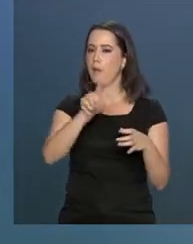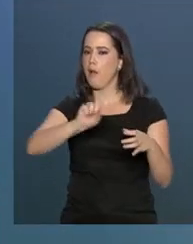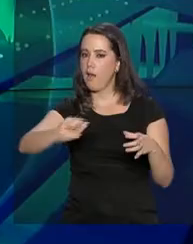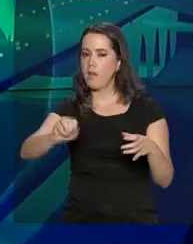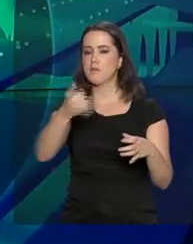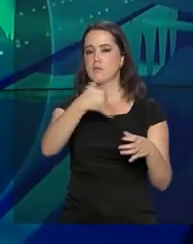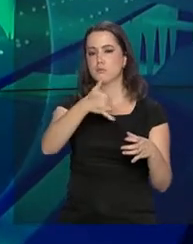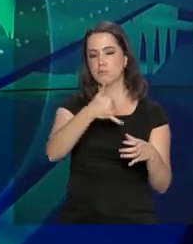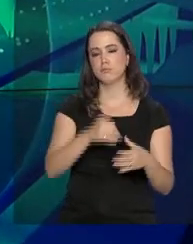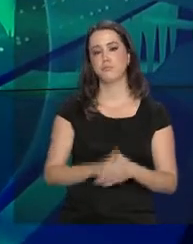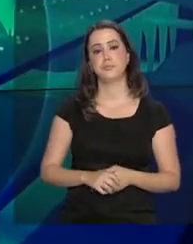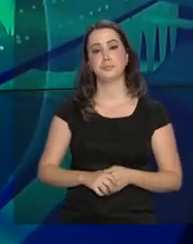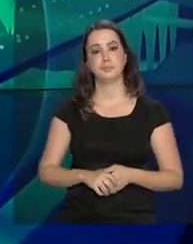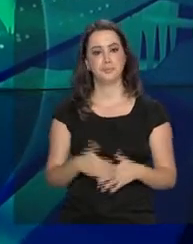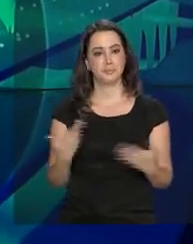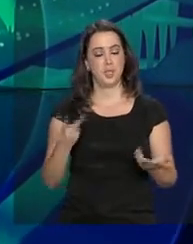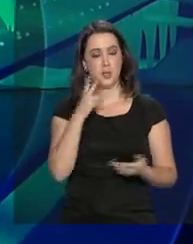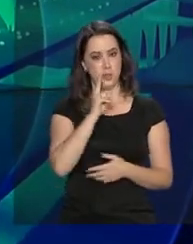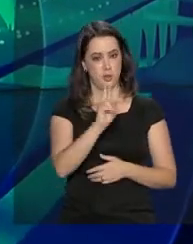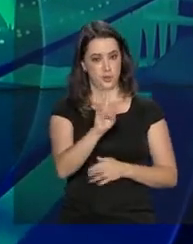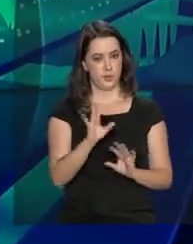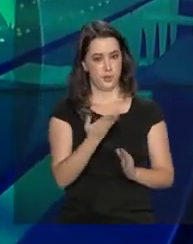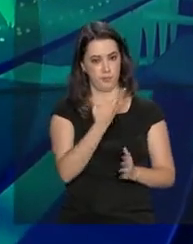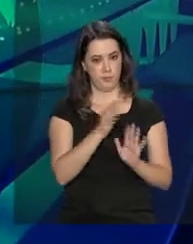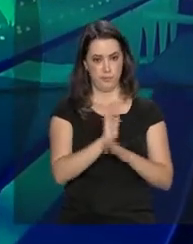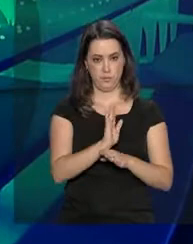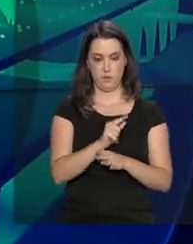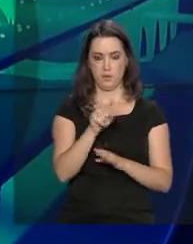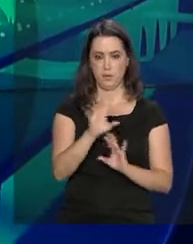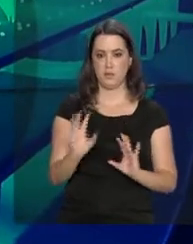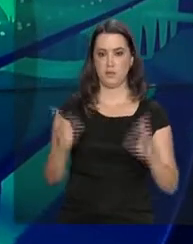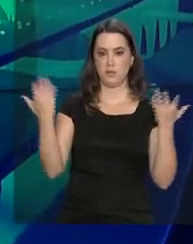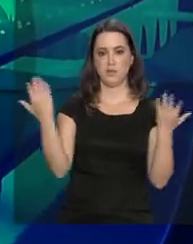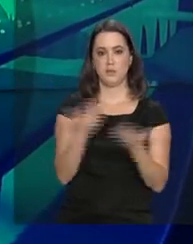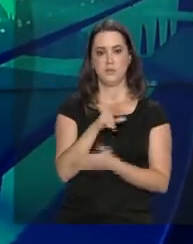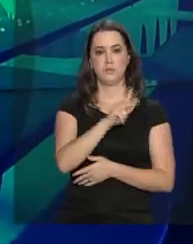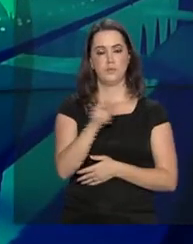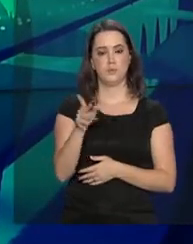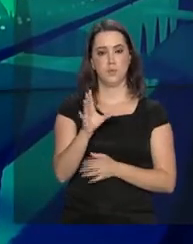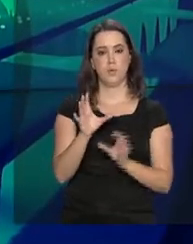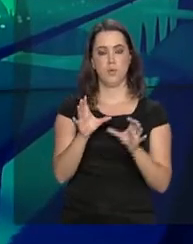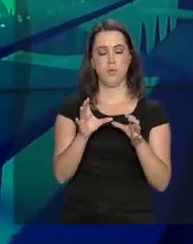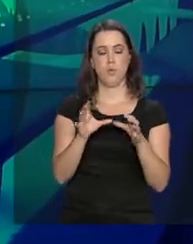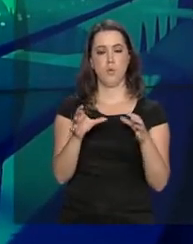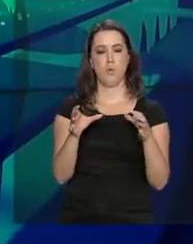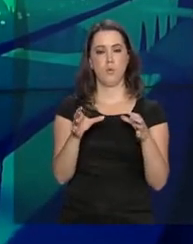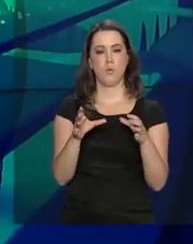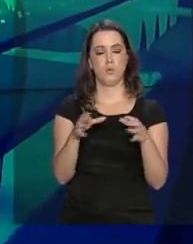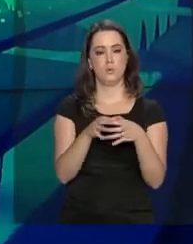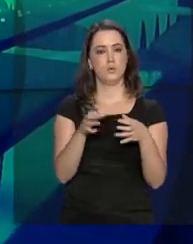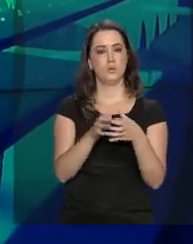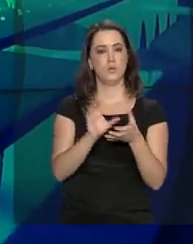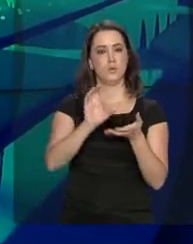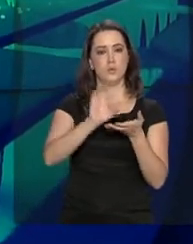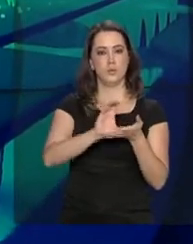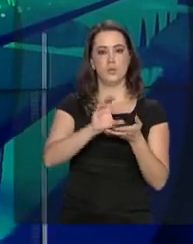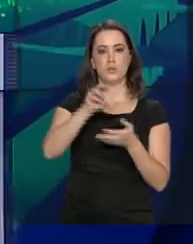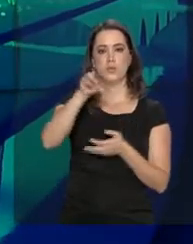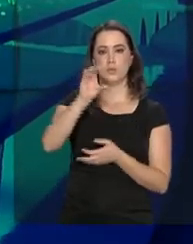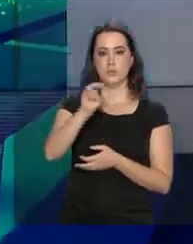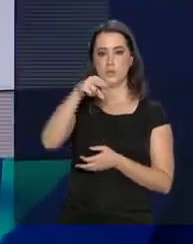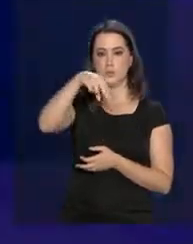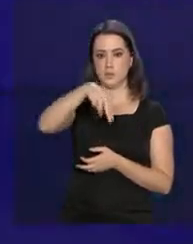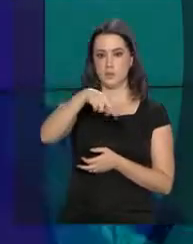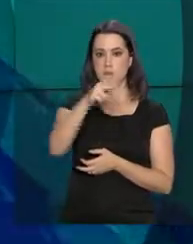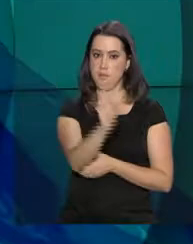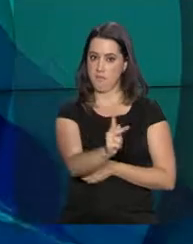gás como nós vemos aí na reportagem na cerimônia de hoje o conselho nacional de política energética nunca energética